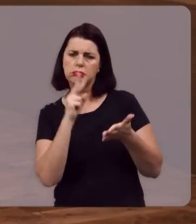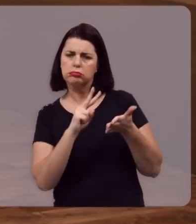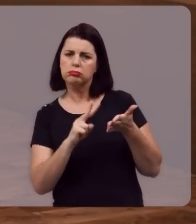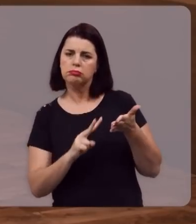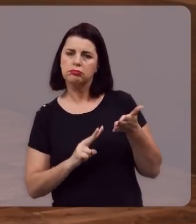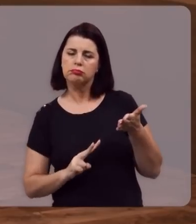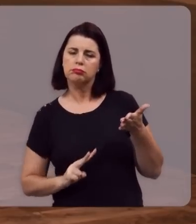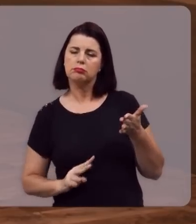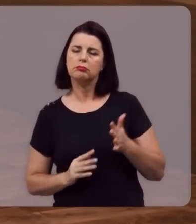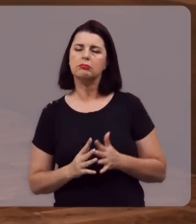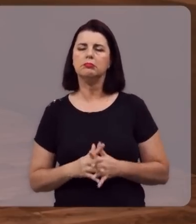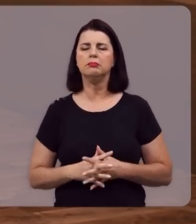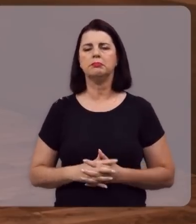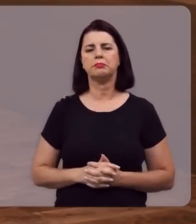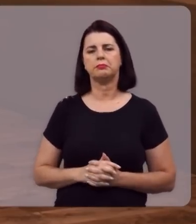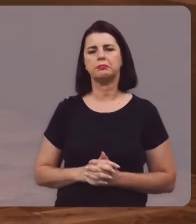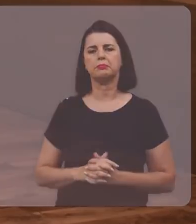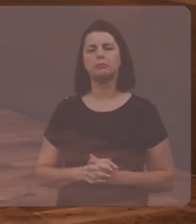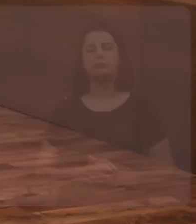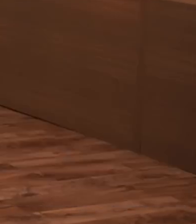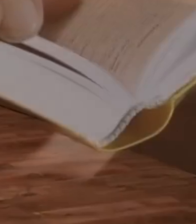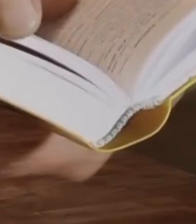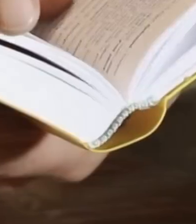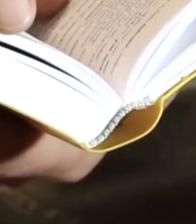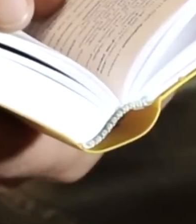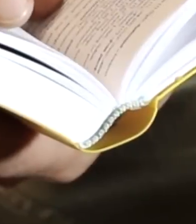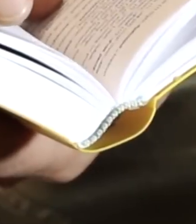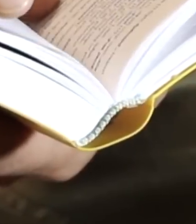ouvir a leitura deste texto.